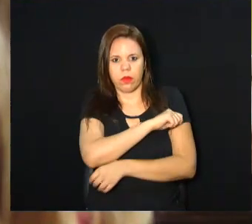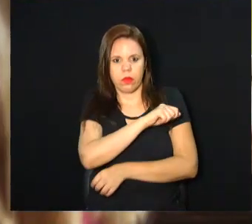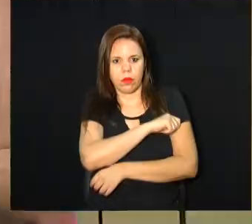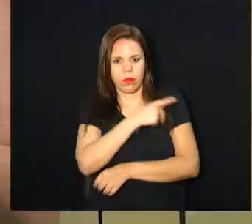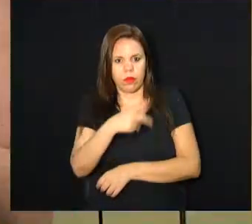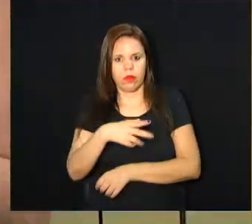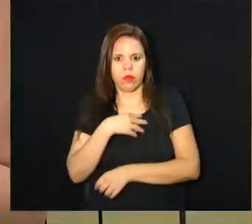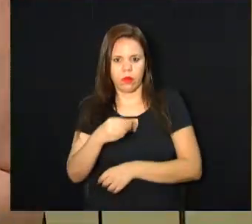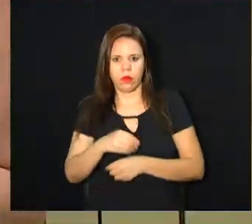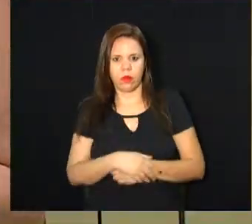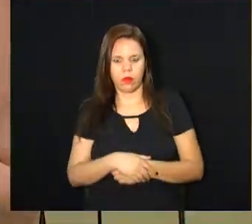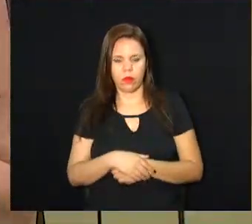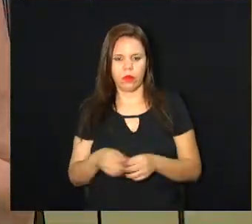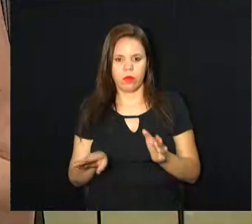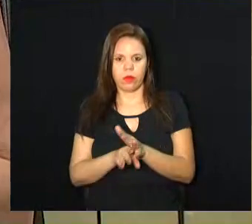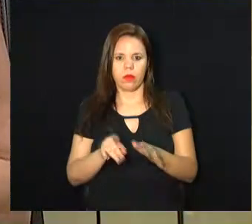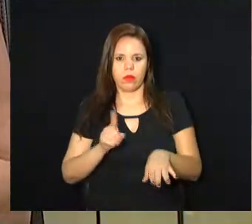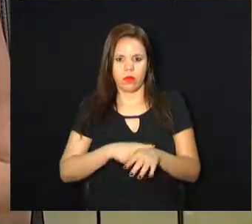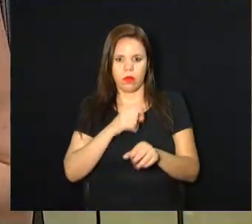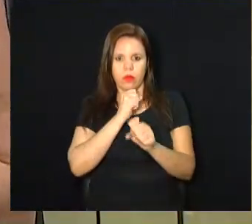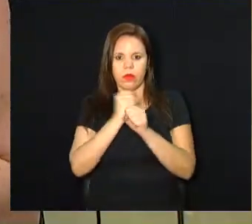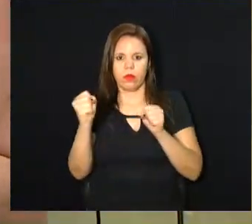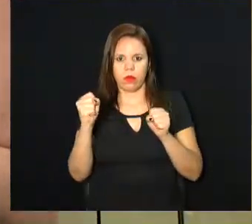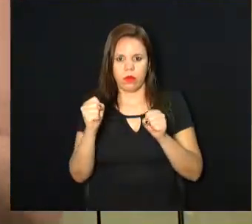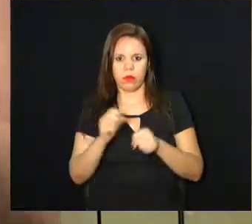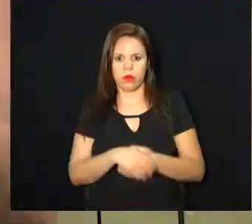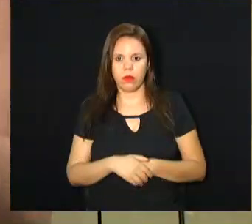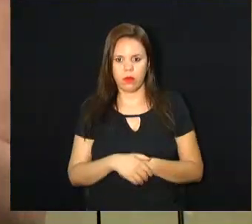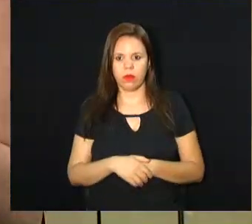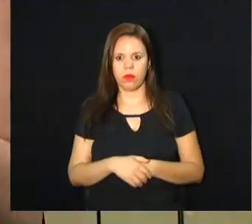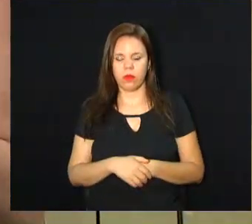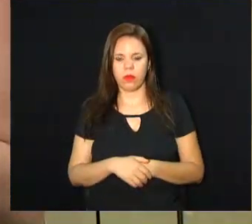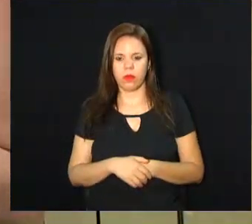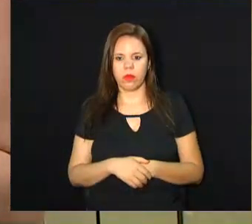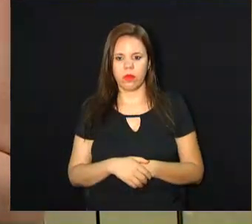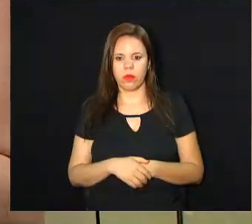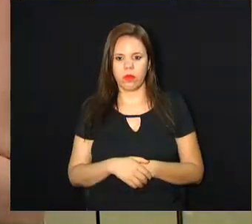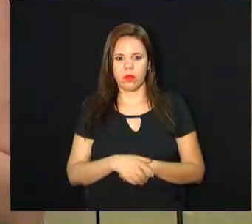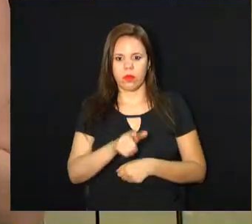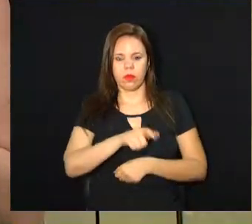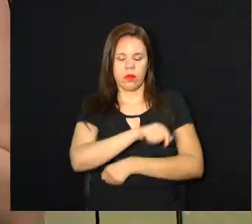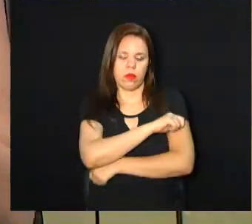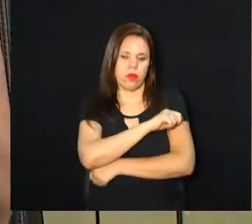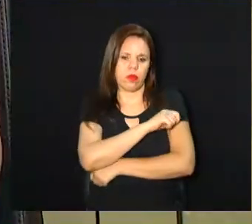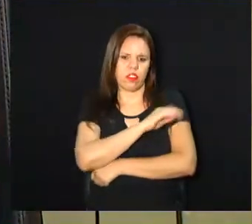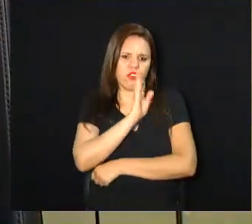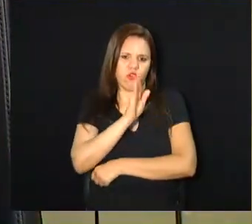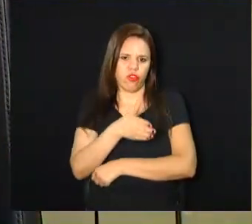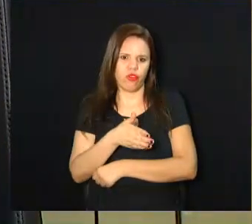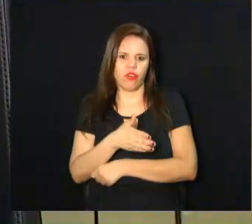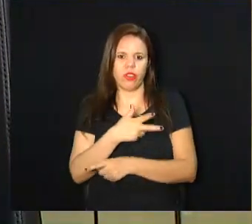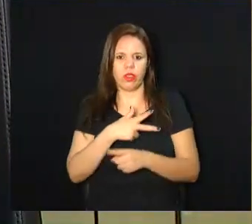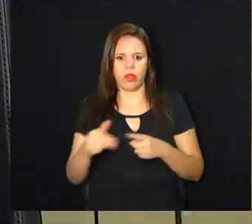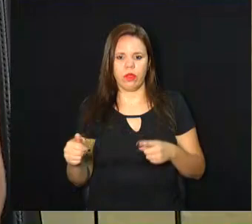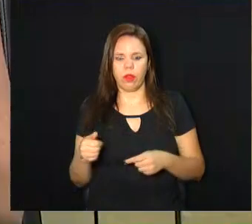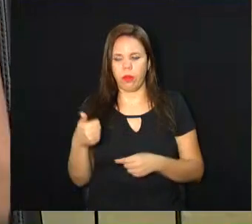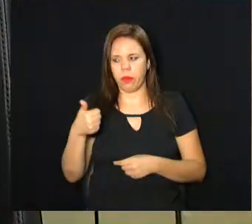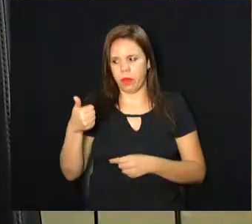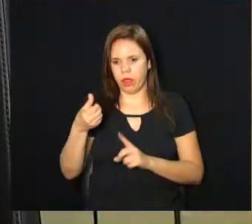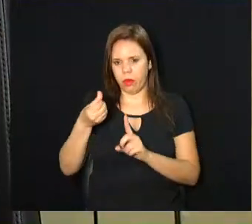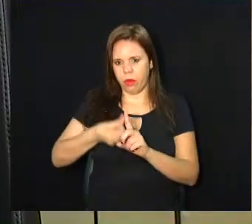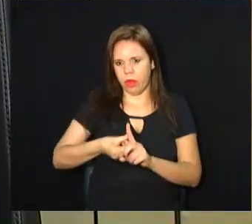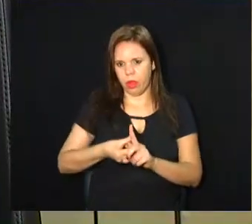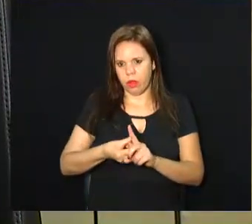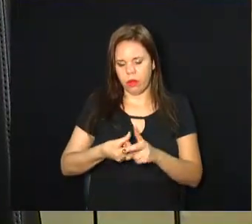seu filho. Para chegar no momento da reprovação, esse estudante ele já passou pelo primeiro bimestre,